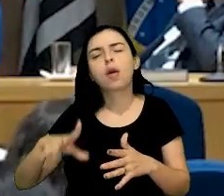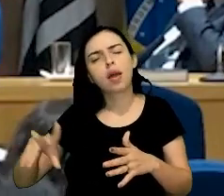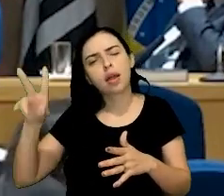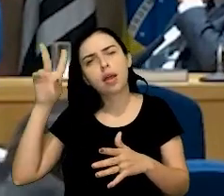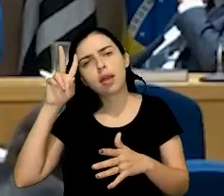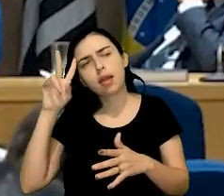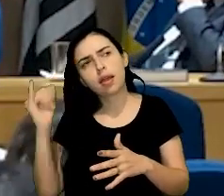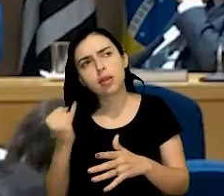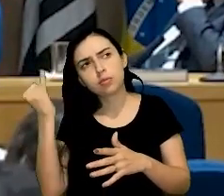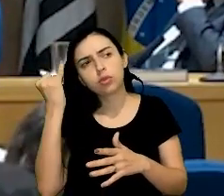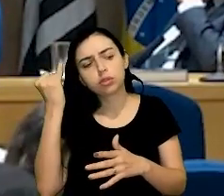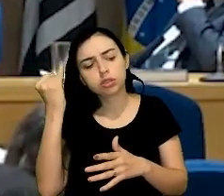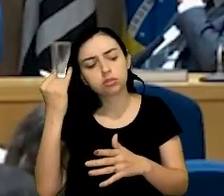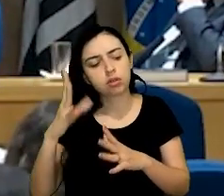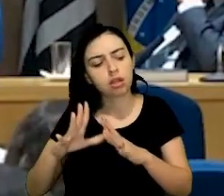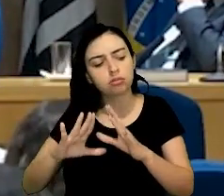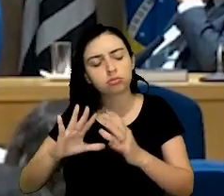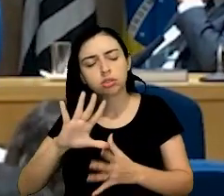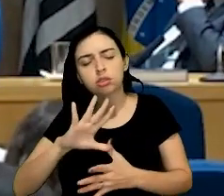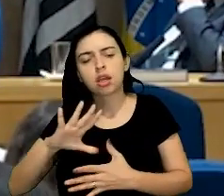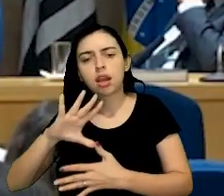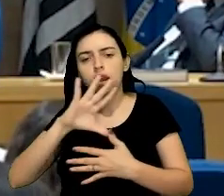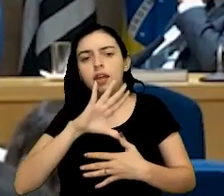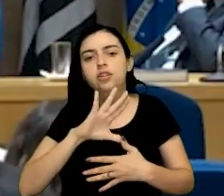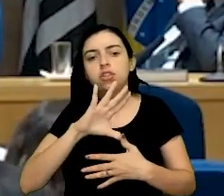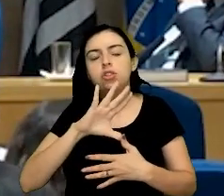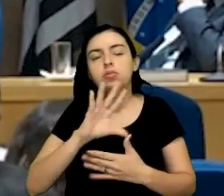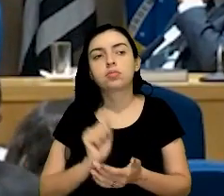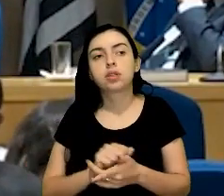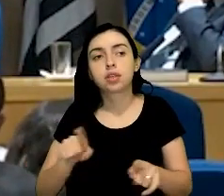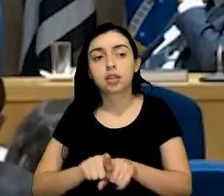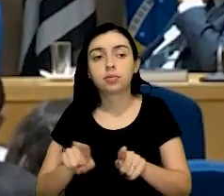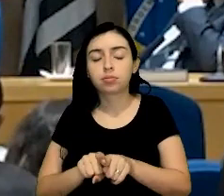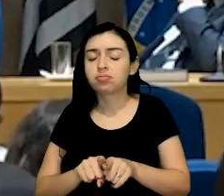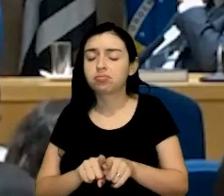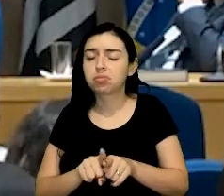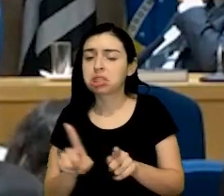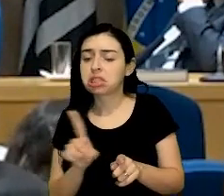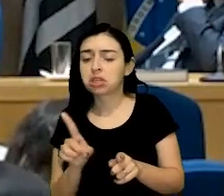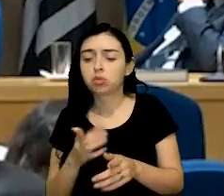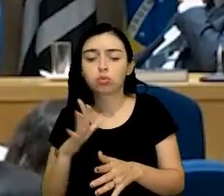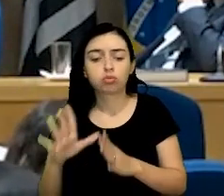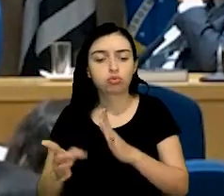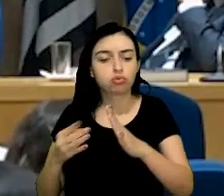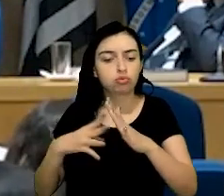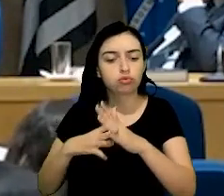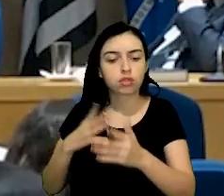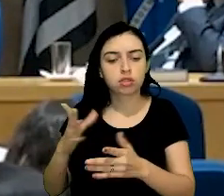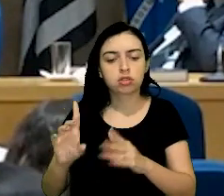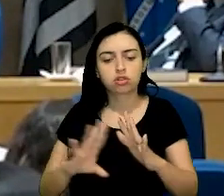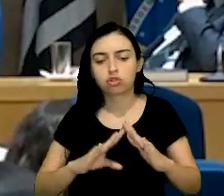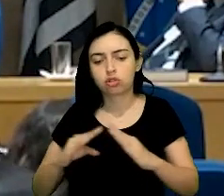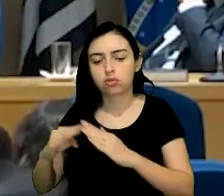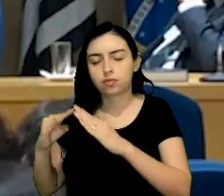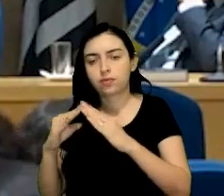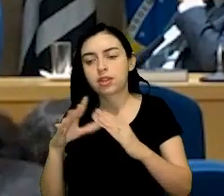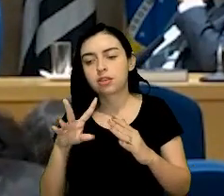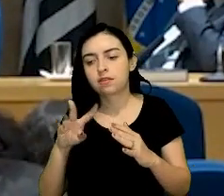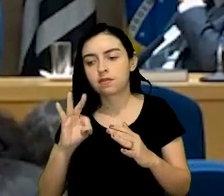fluxos latino-americanos. Eles também não são mais um fluxo de vizinhança. Tratam-se de